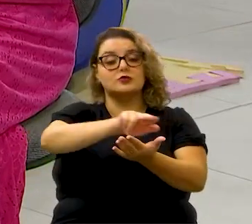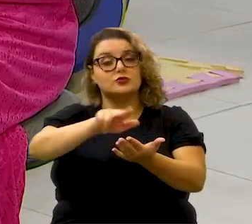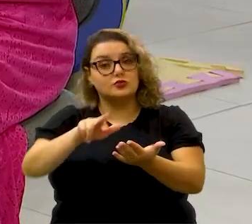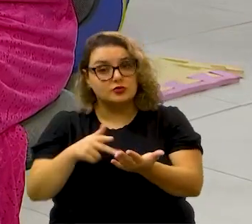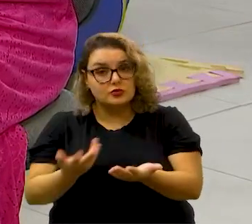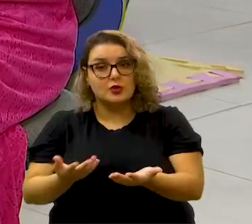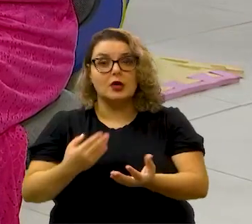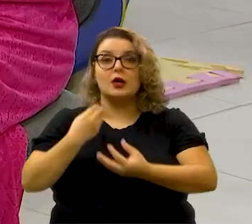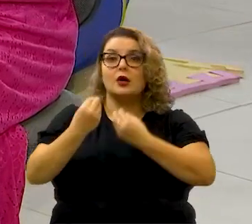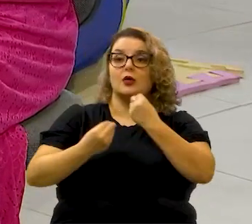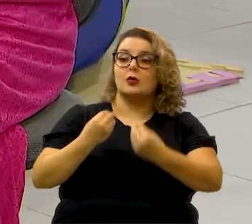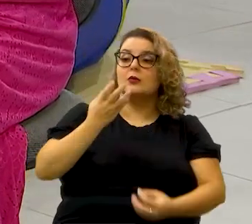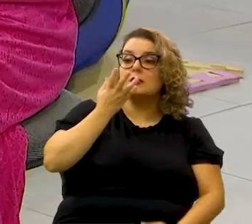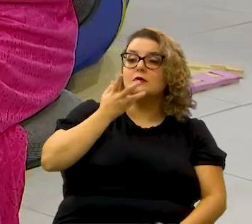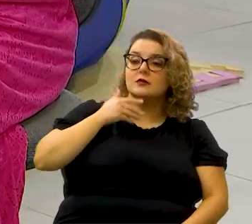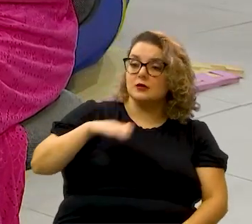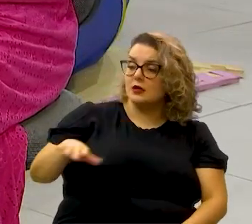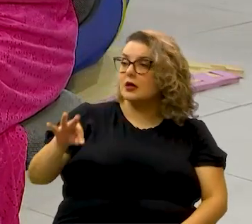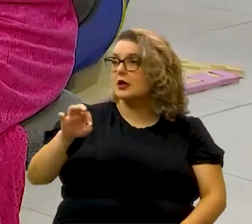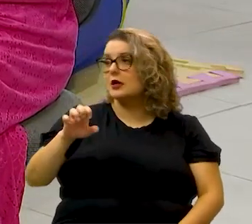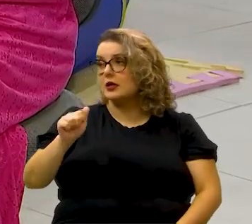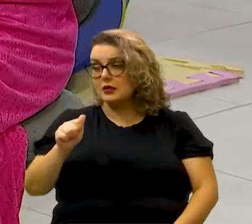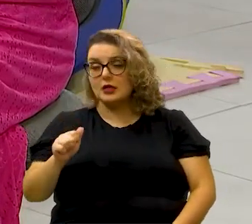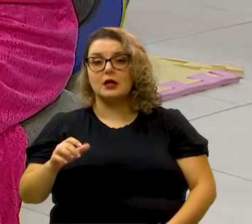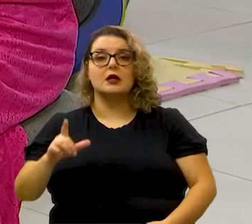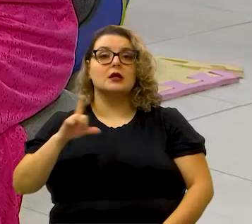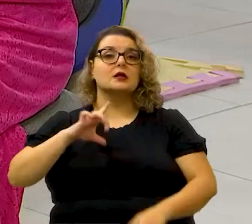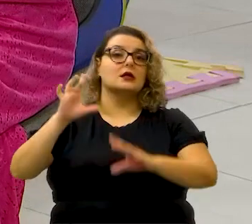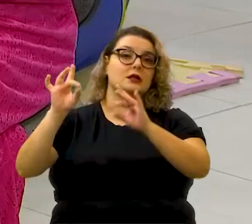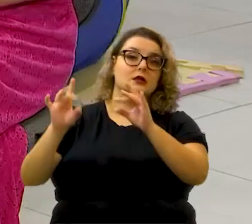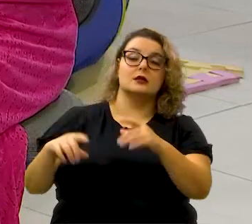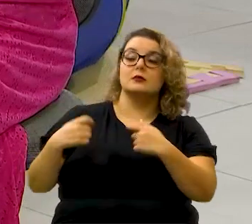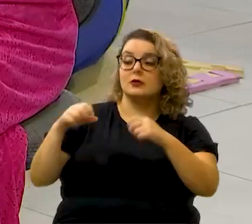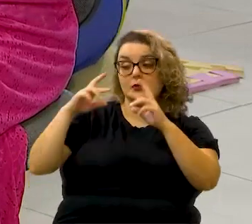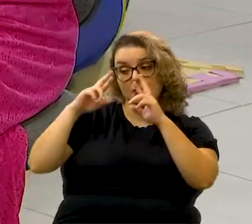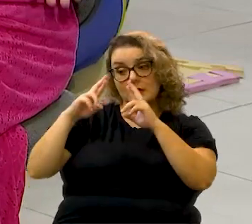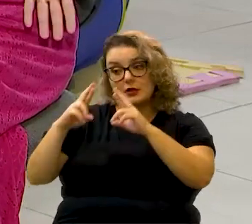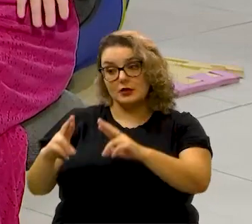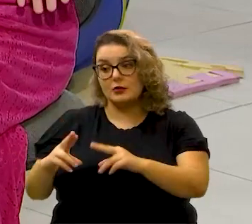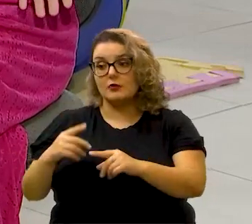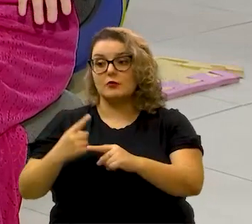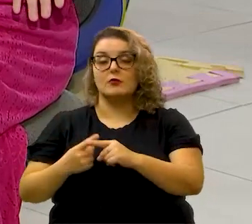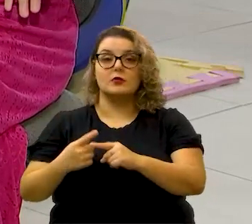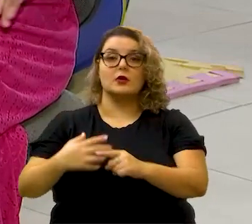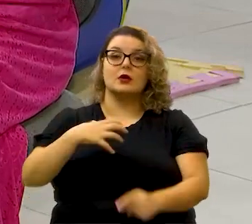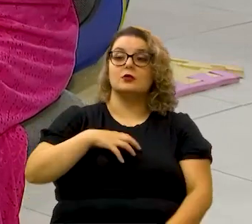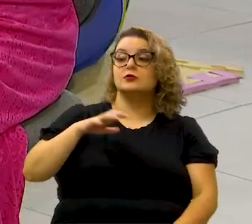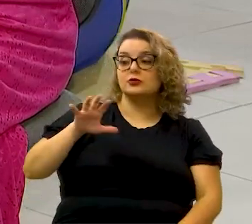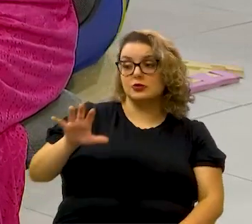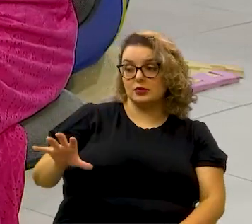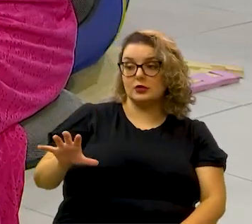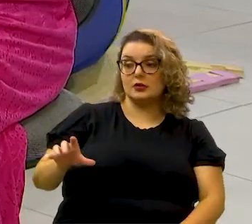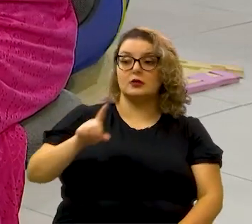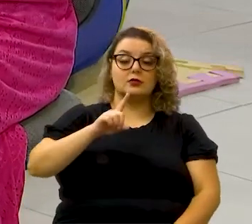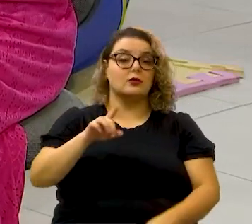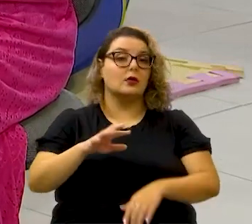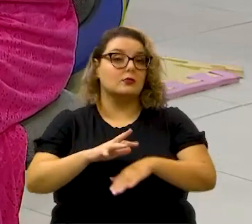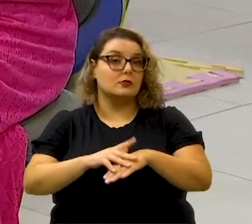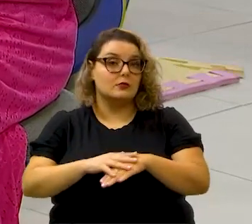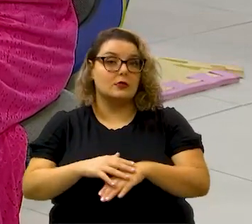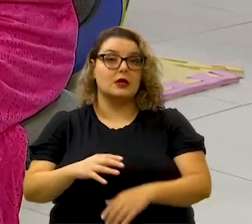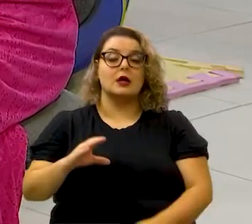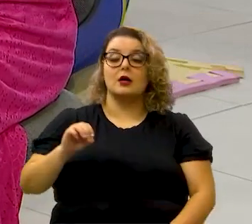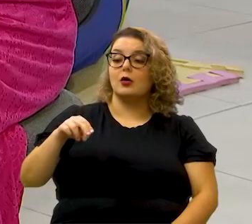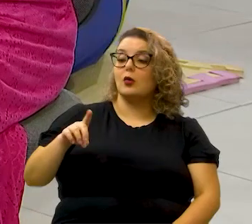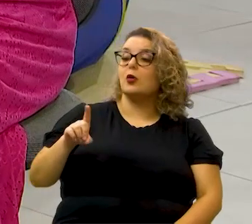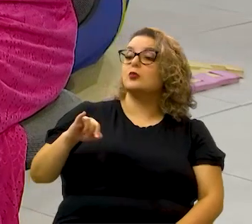das diferenças, né? Como essa criança ela tem umas especificidades que precisam ser respeitadas, porque é a condição dela,